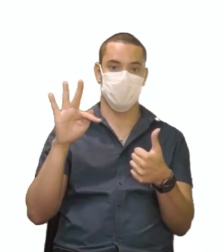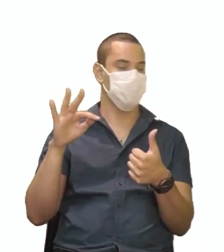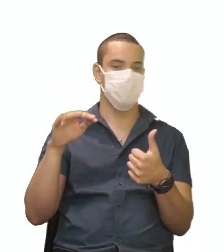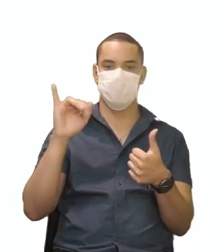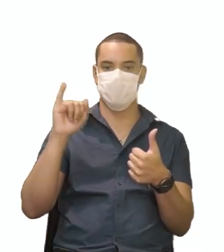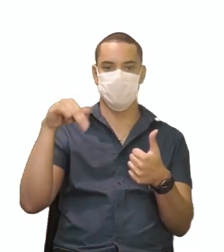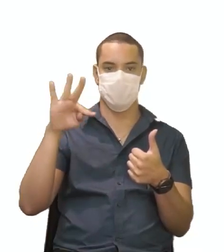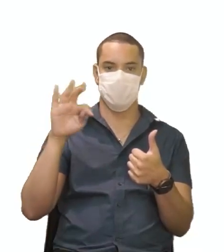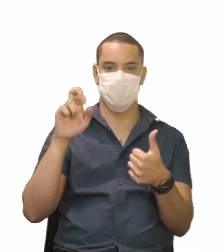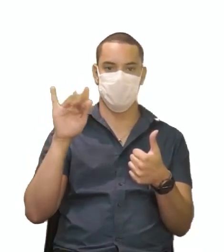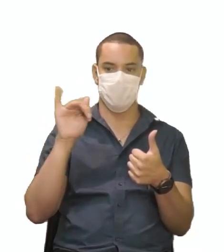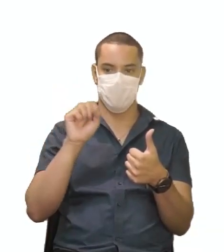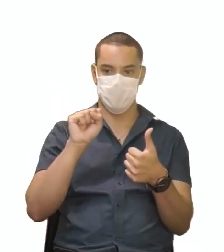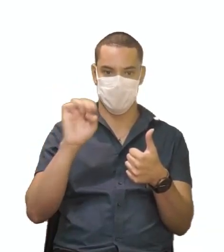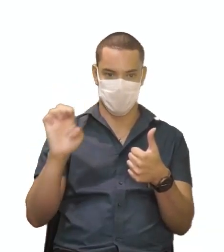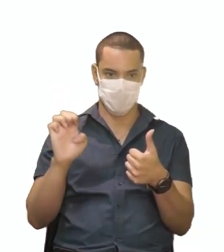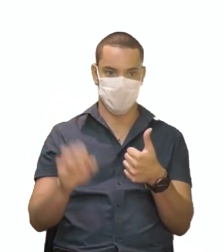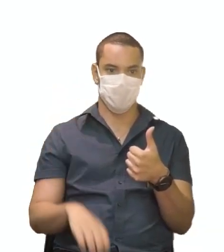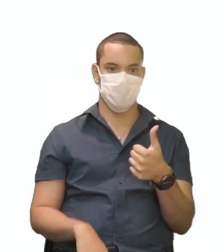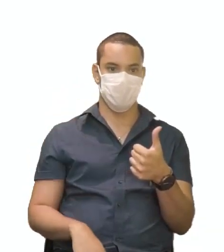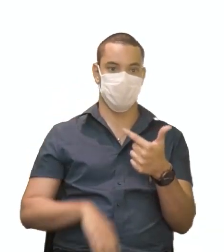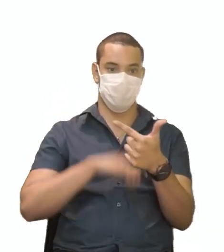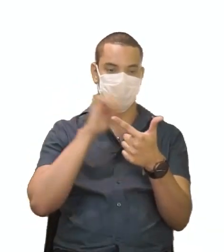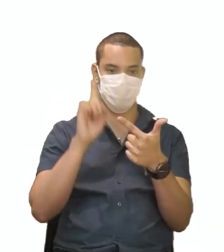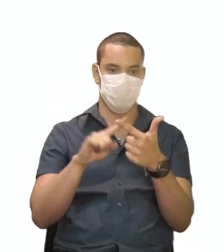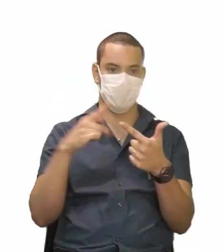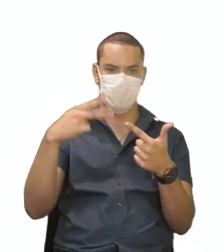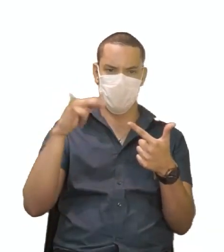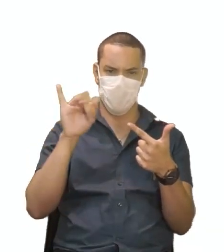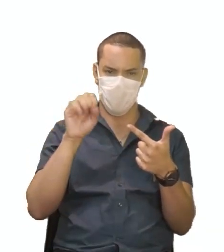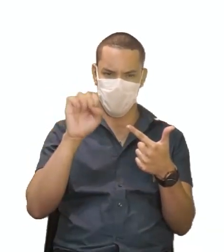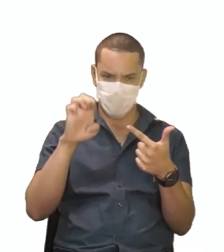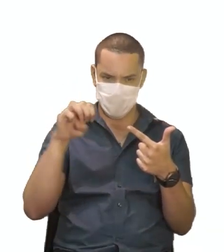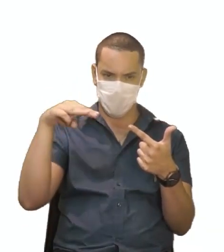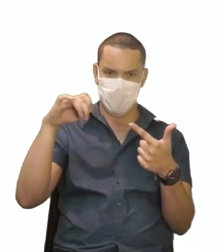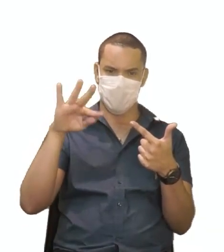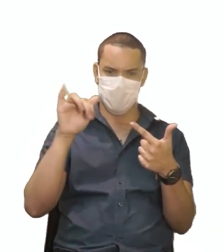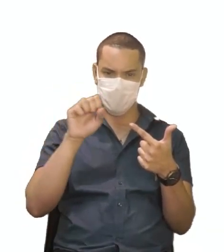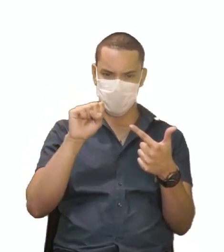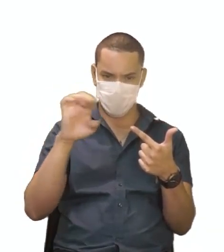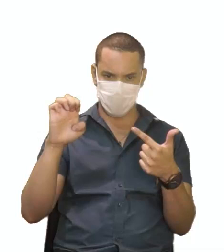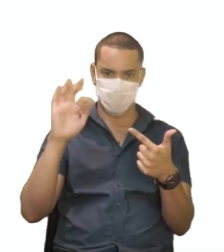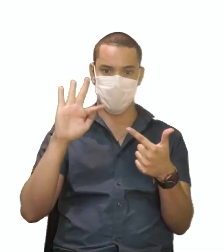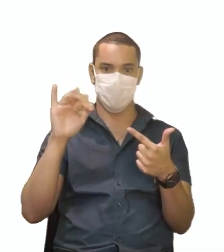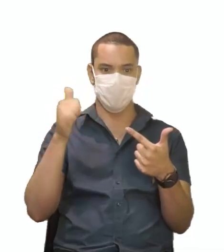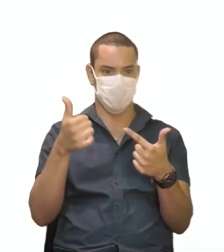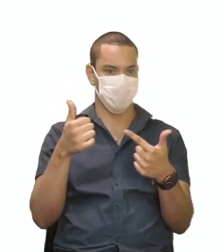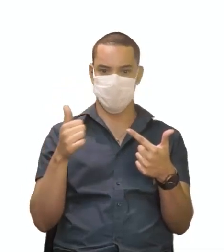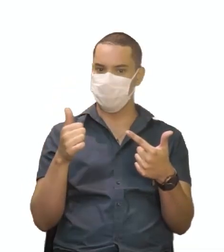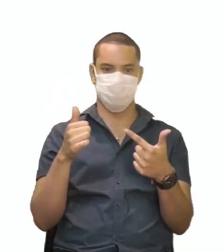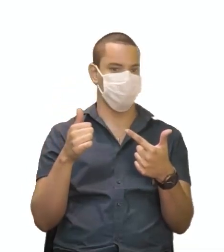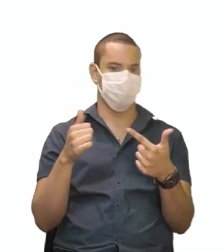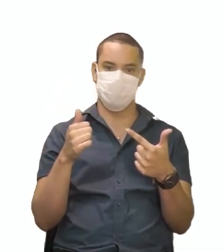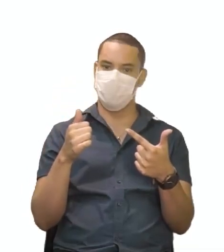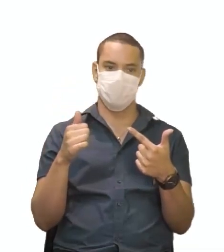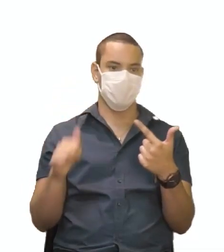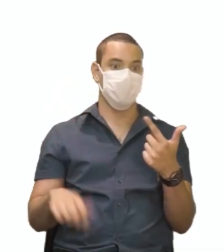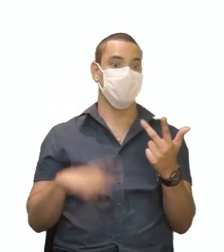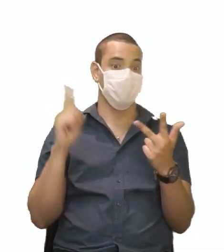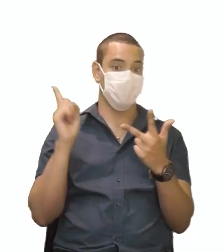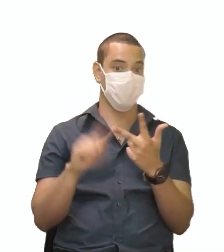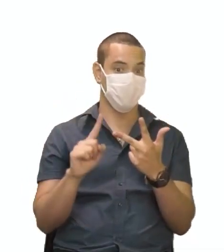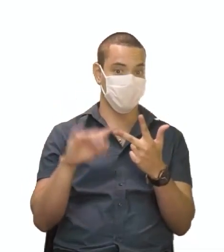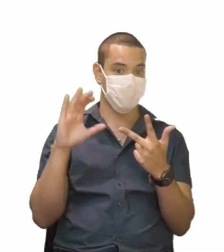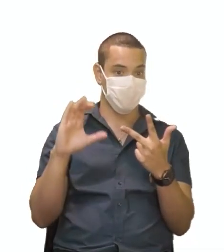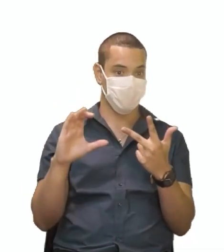Interfase. Perfeito? B, prófase, metáfase e fase G1. Boiou mais do que